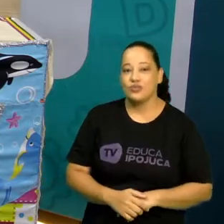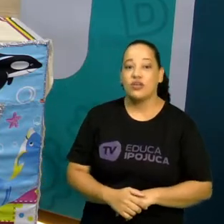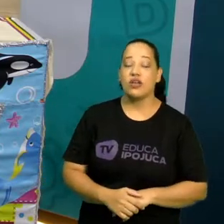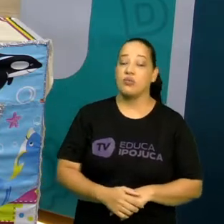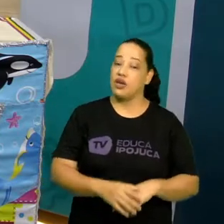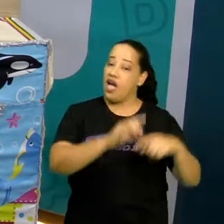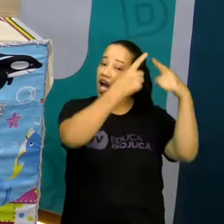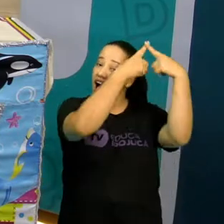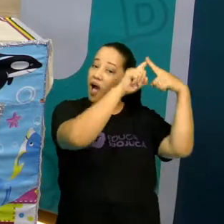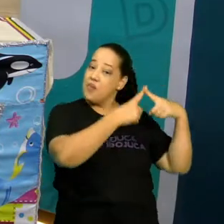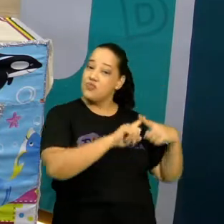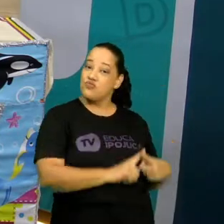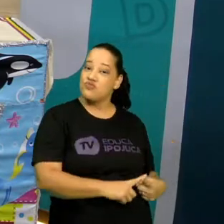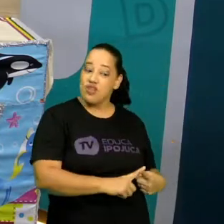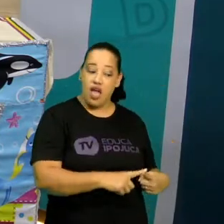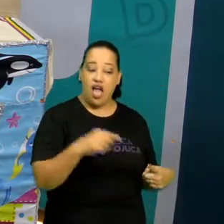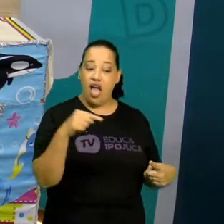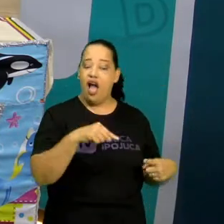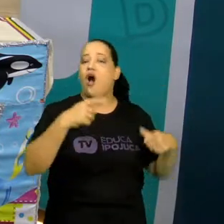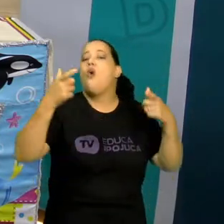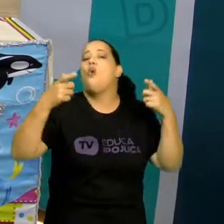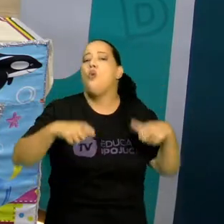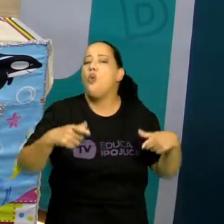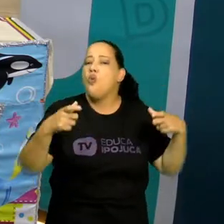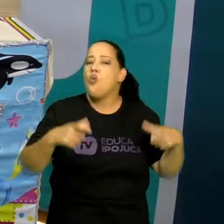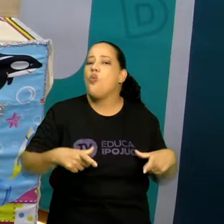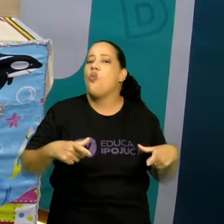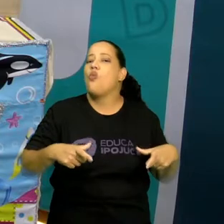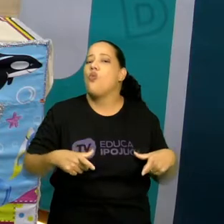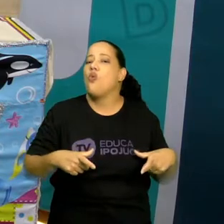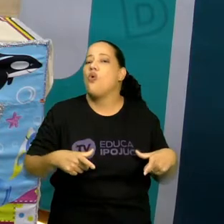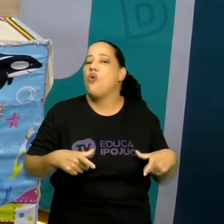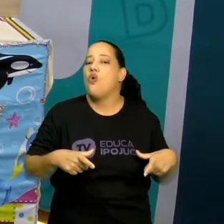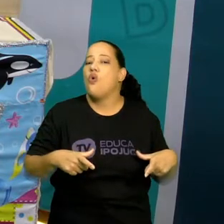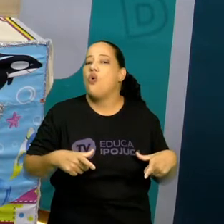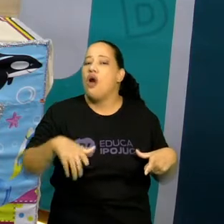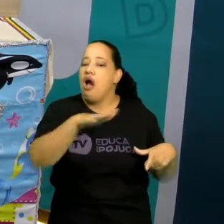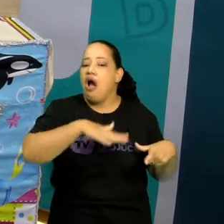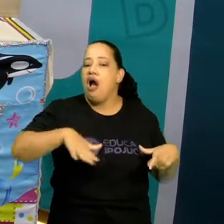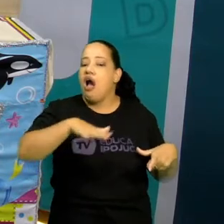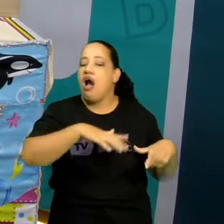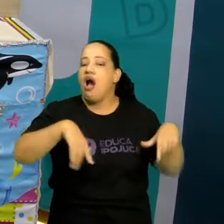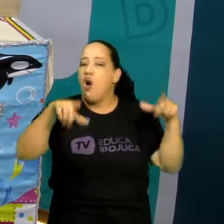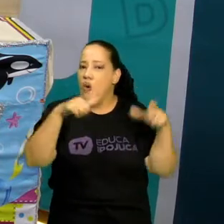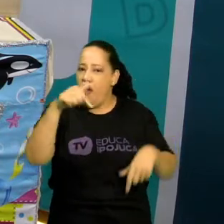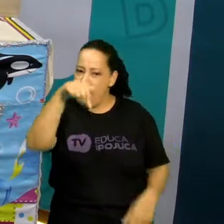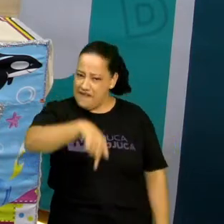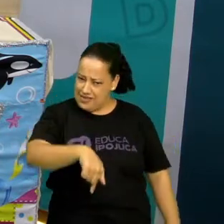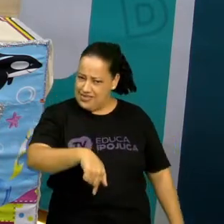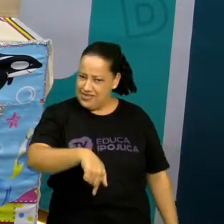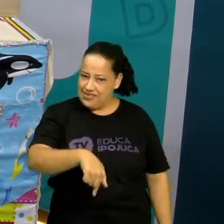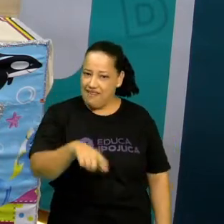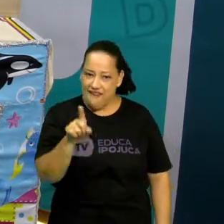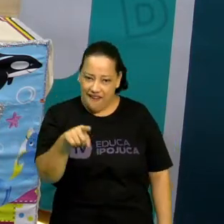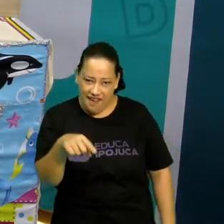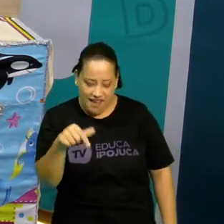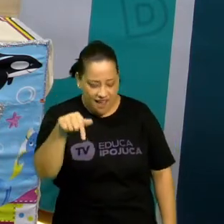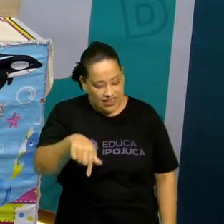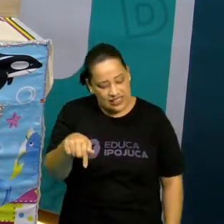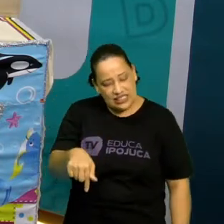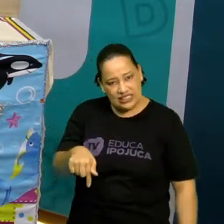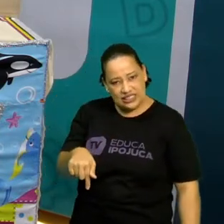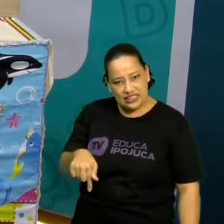uzel ela fica bom de tu sabe leiturinha aqui né desse